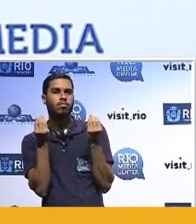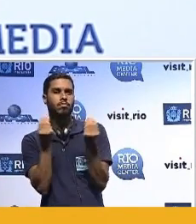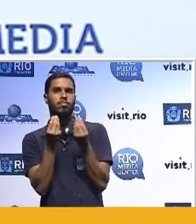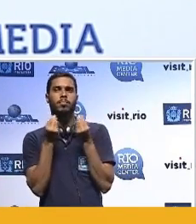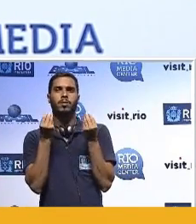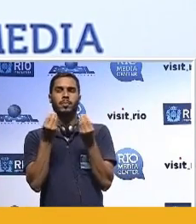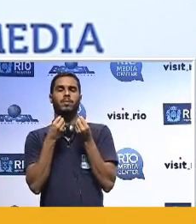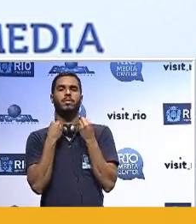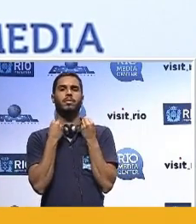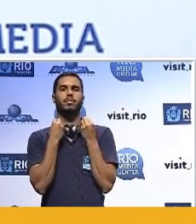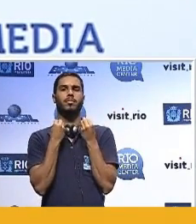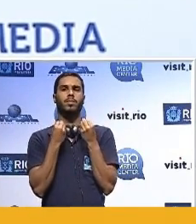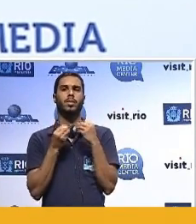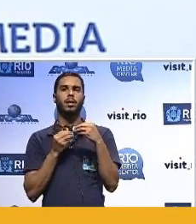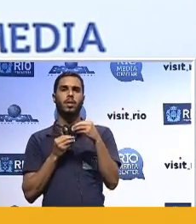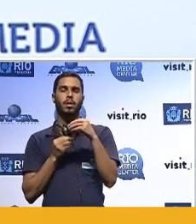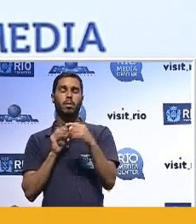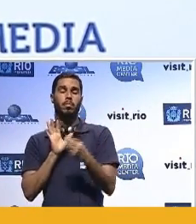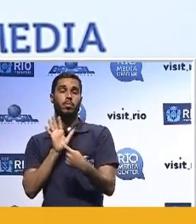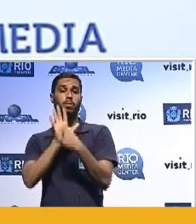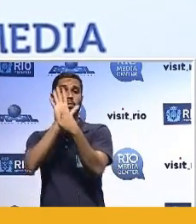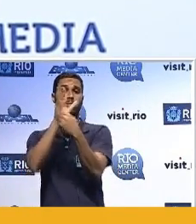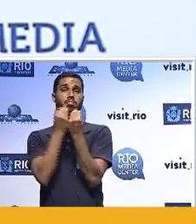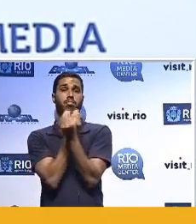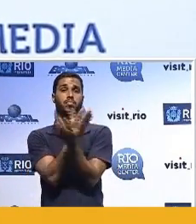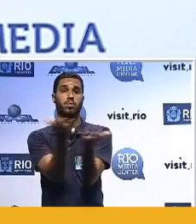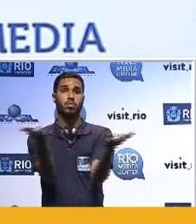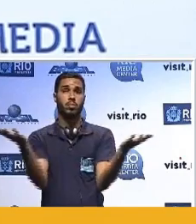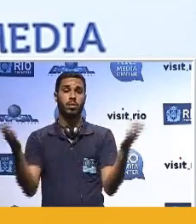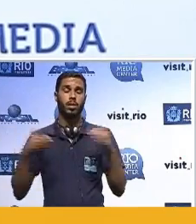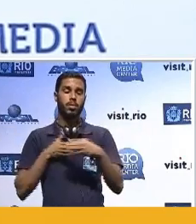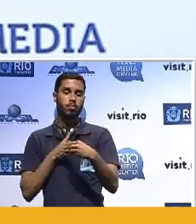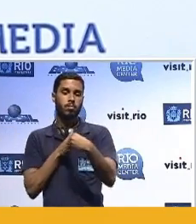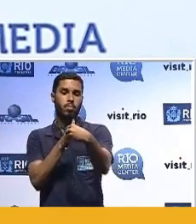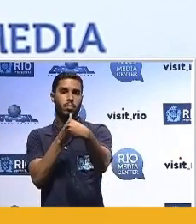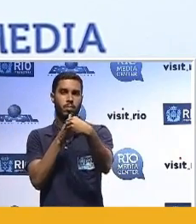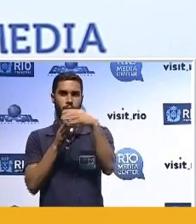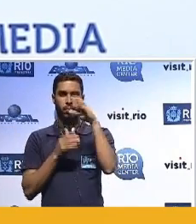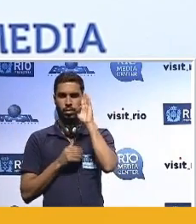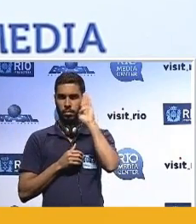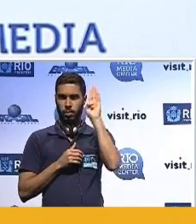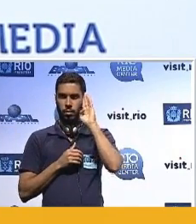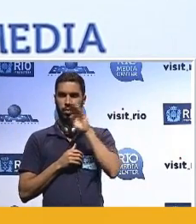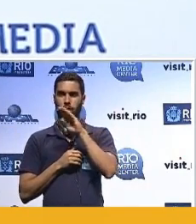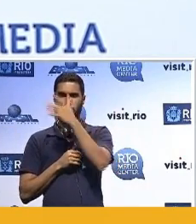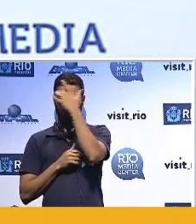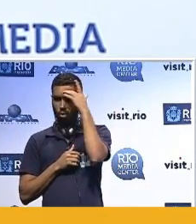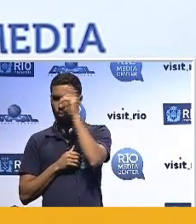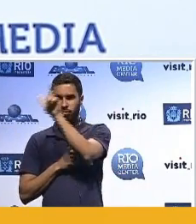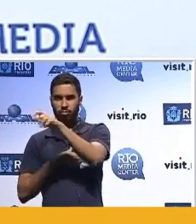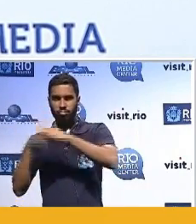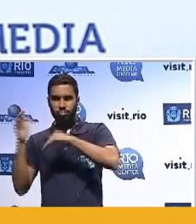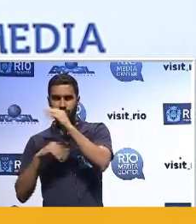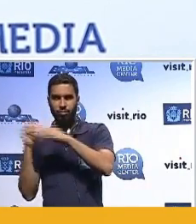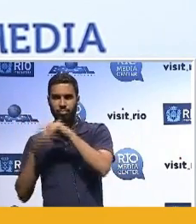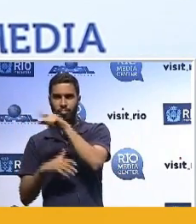dicas práticas e objetivas para os prestadores de serviço melhor atender a pessoa com deficiência.